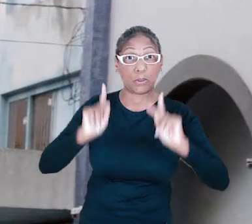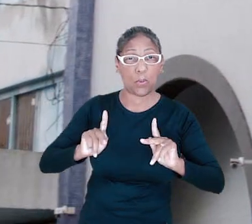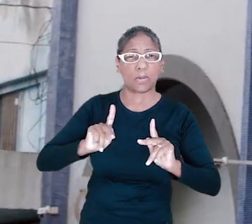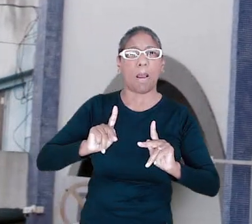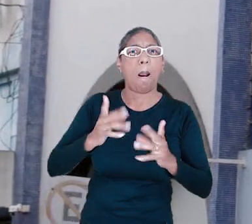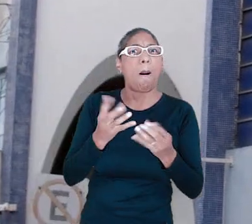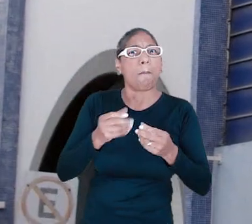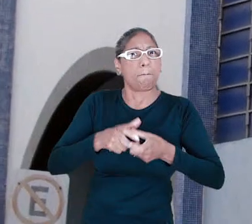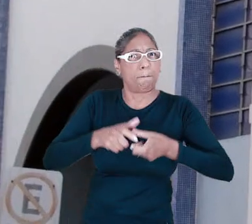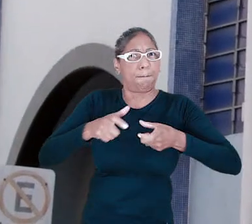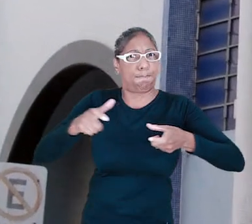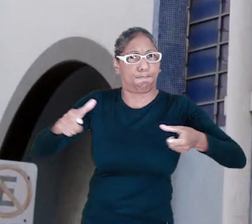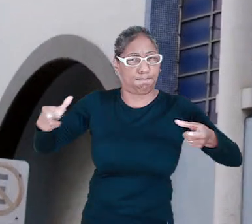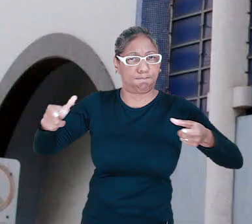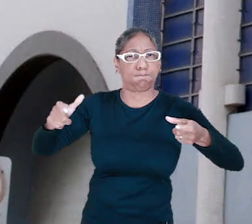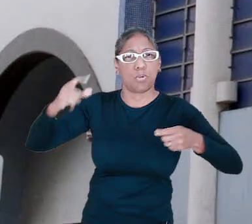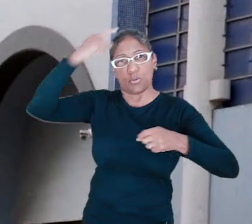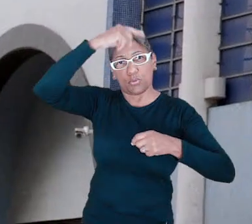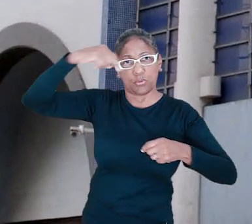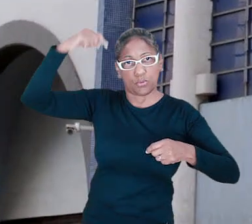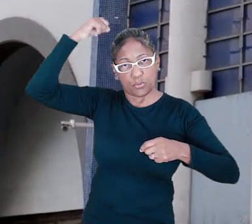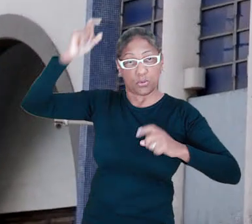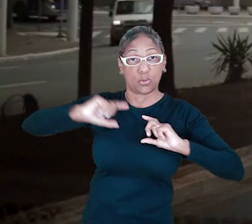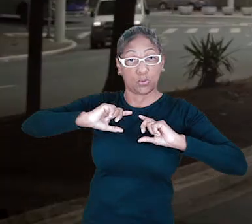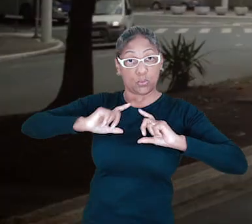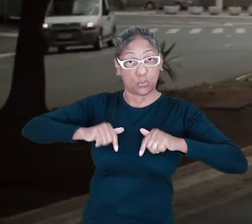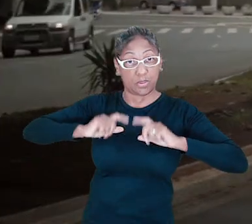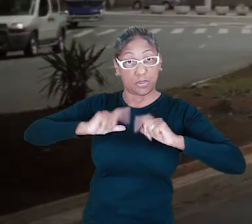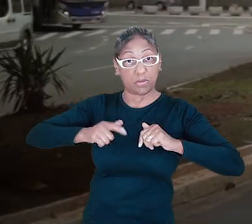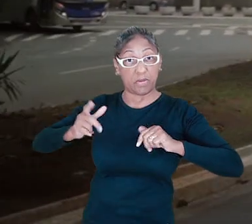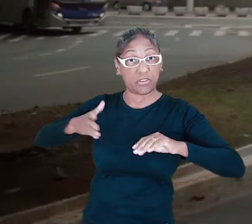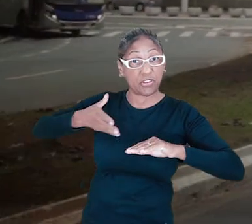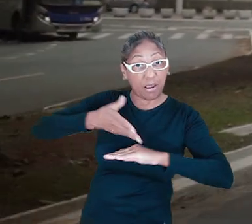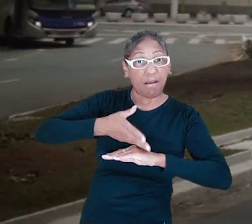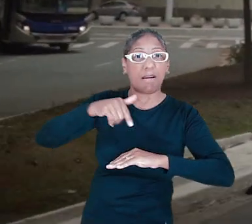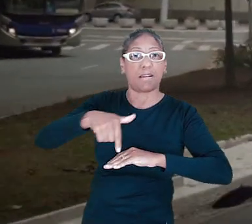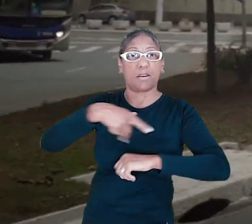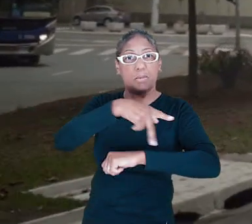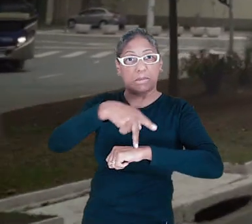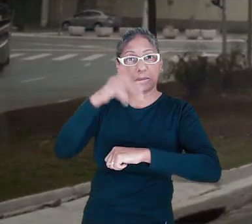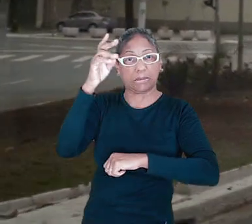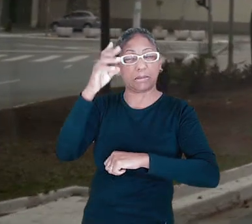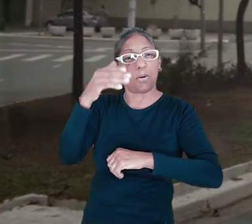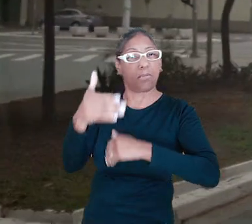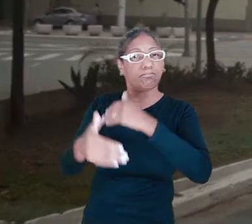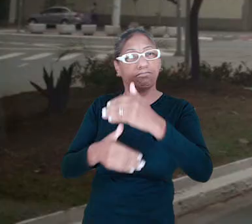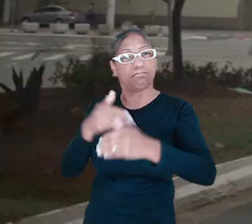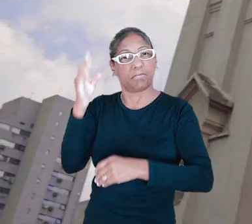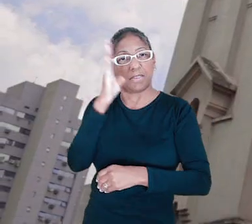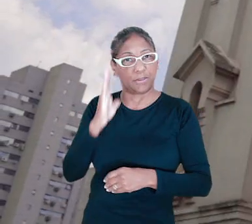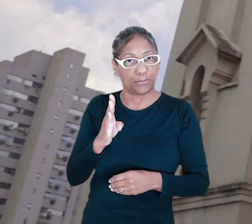pessoas. Inúmeros judeus que vieram de tantos outros países, que trouxeram uma cultura enorme para